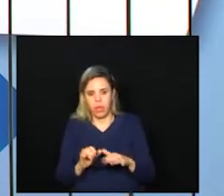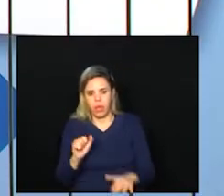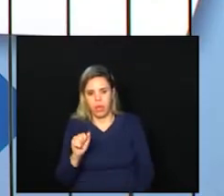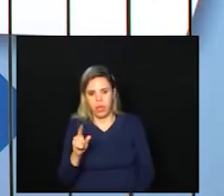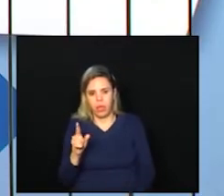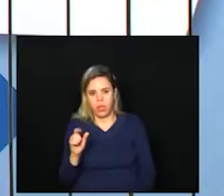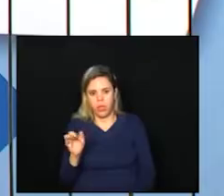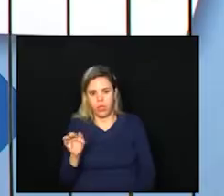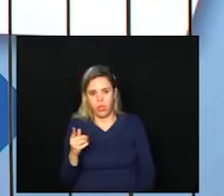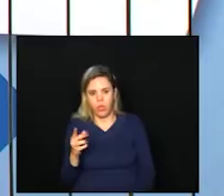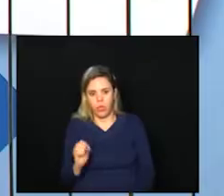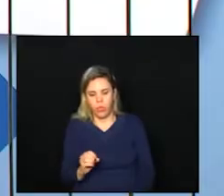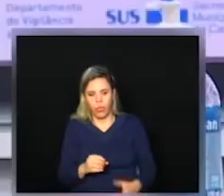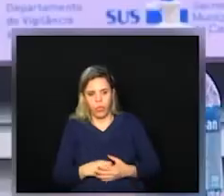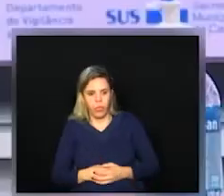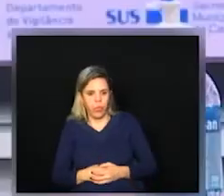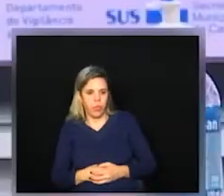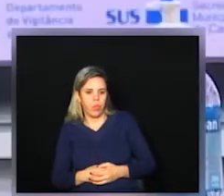Lutz.